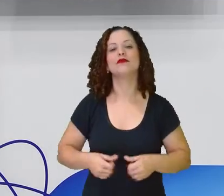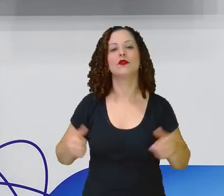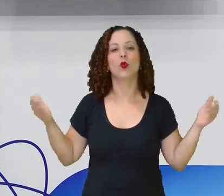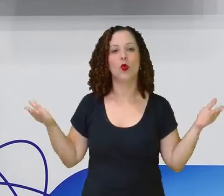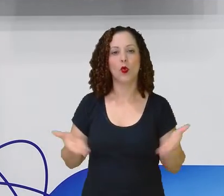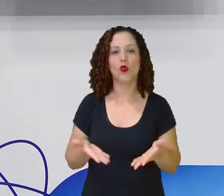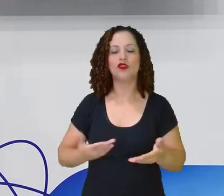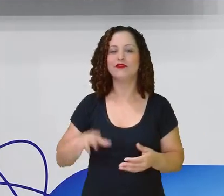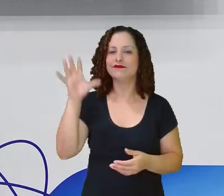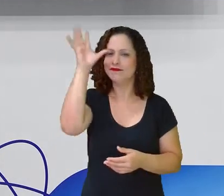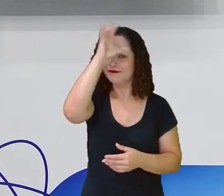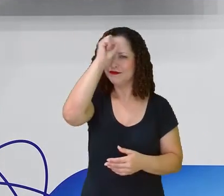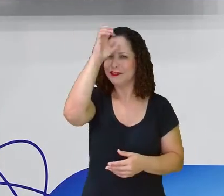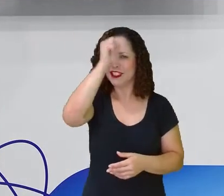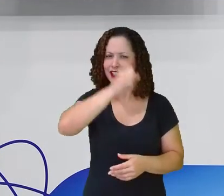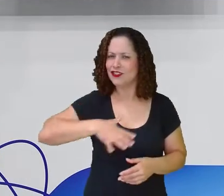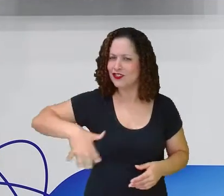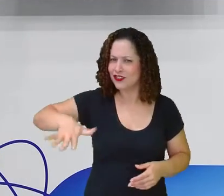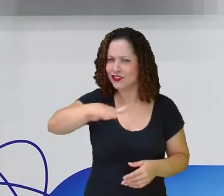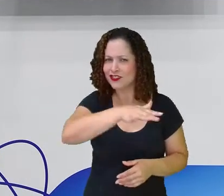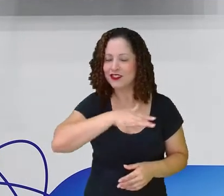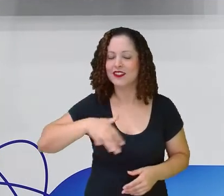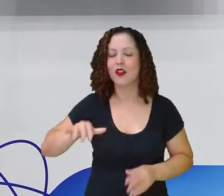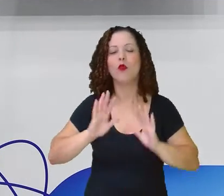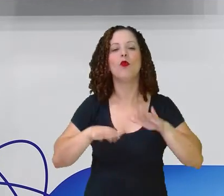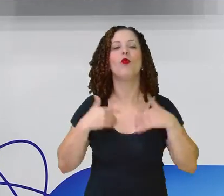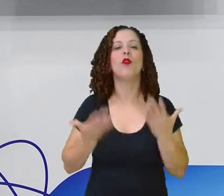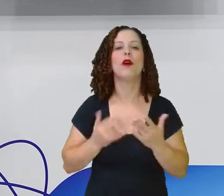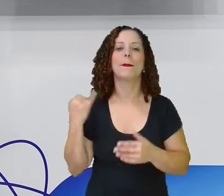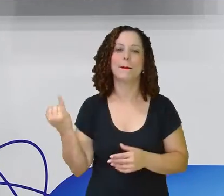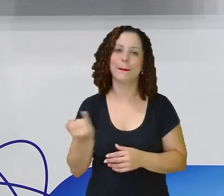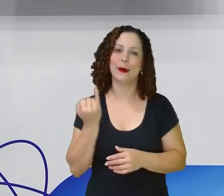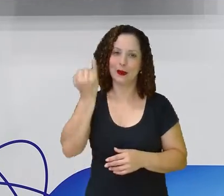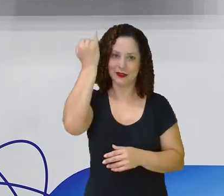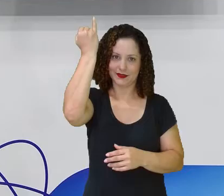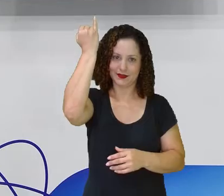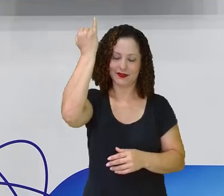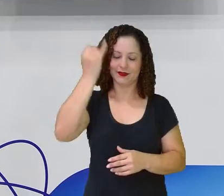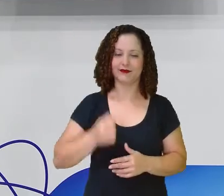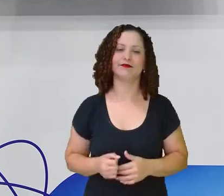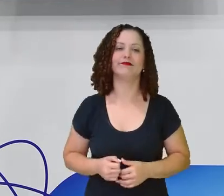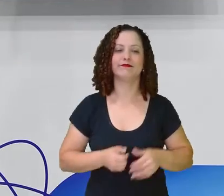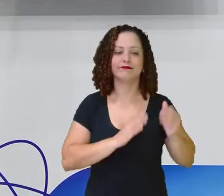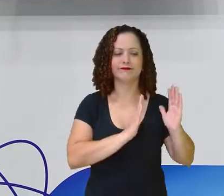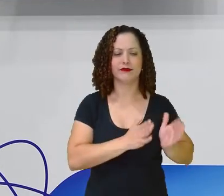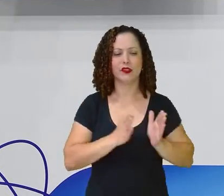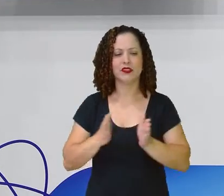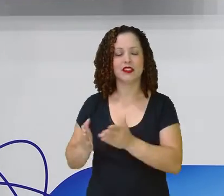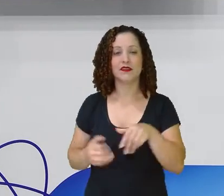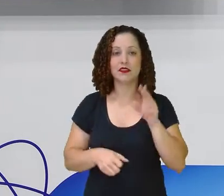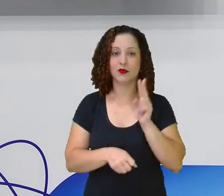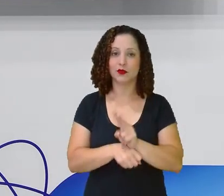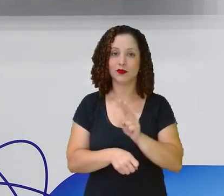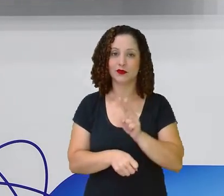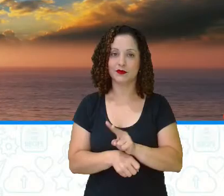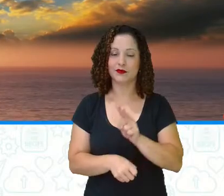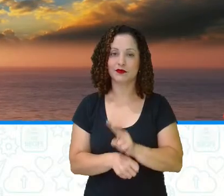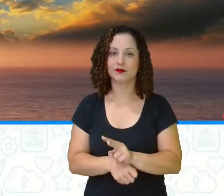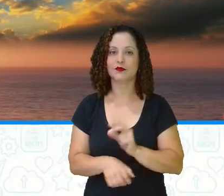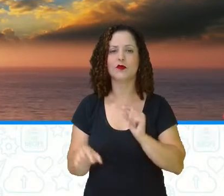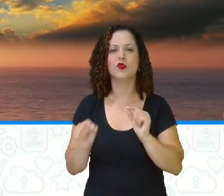hoje sobre essas camadas, qual a importância, principalmente no processo de preservação, porque nós